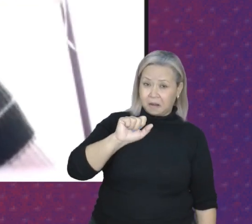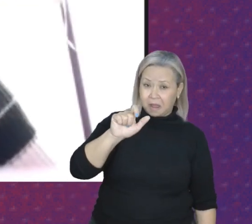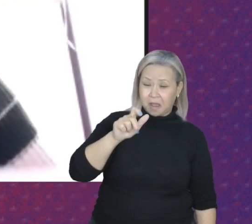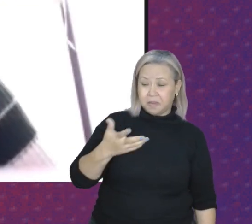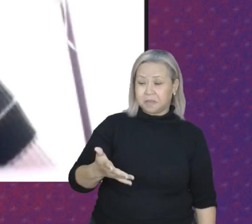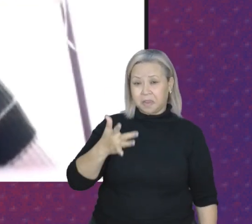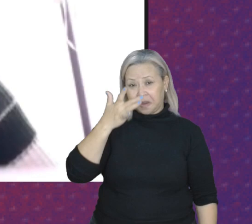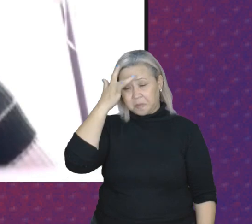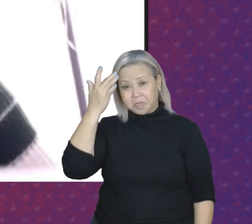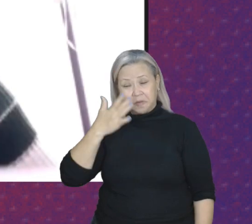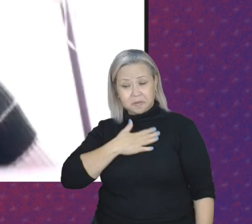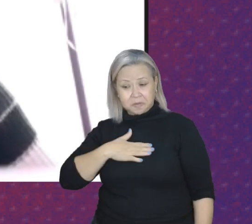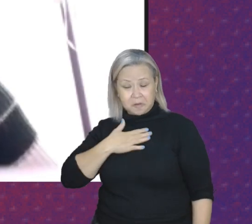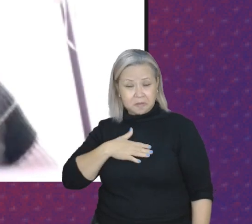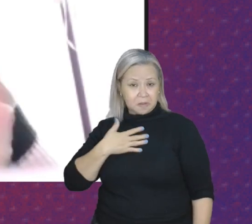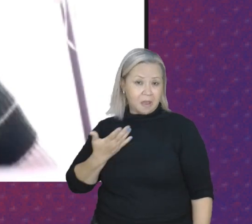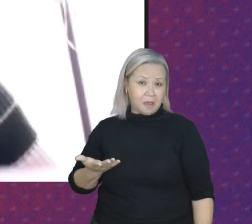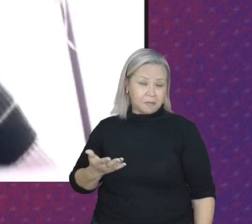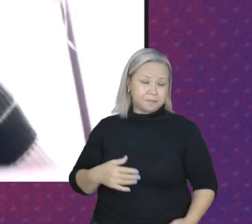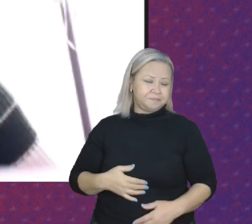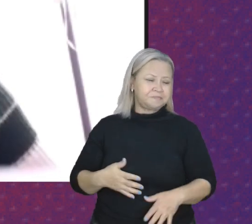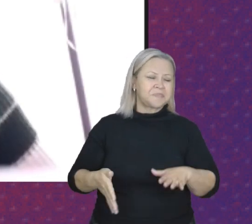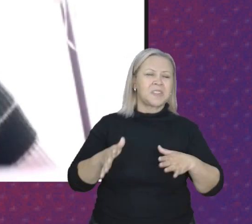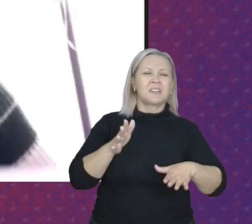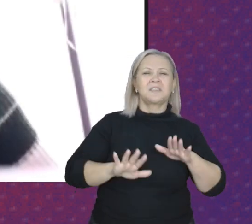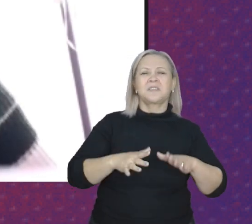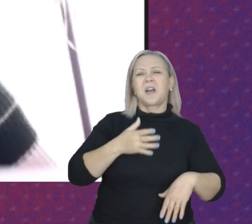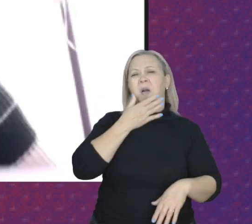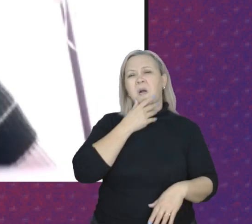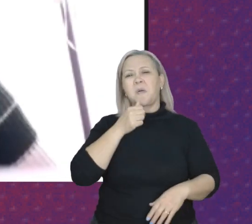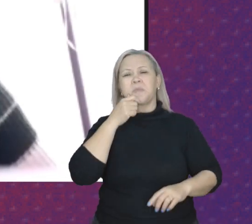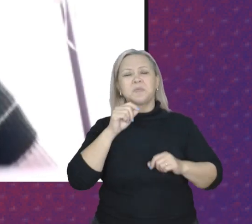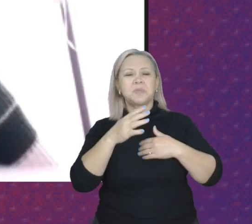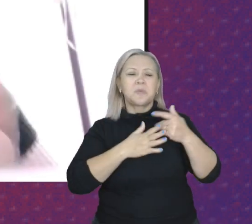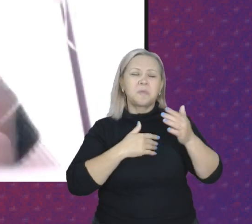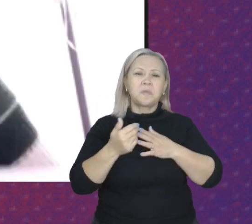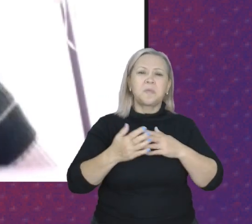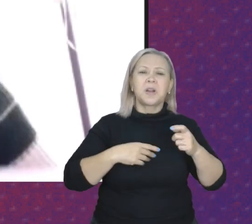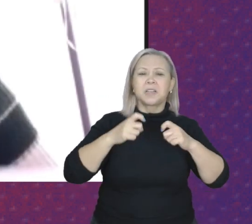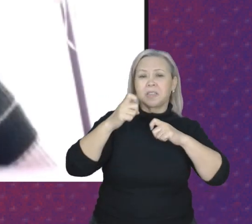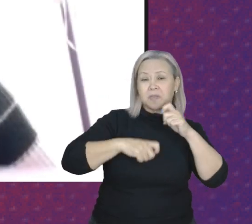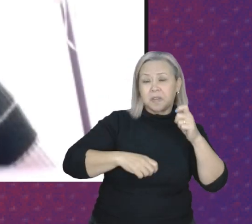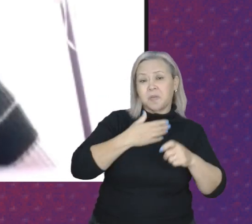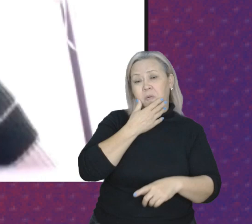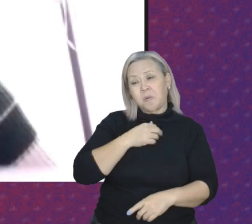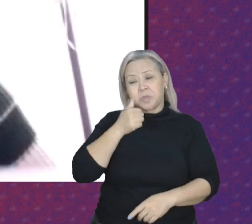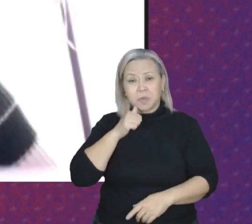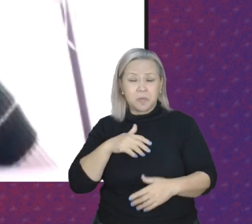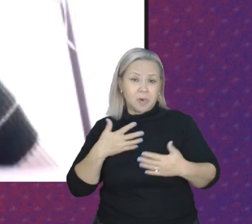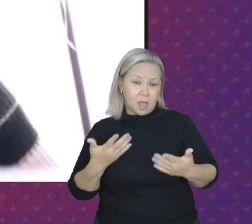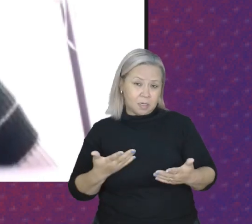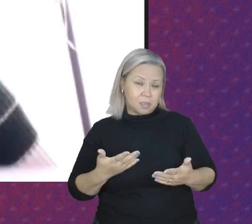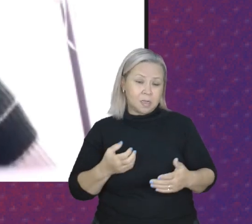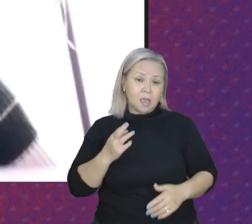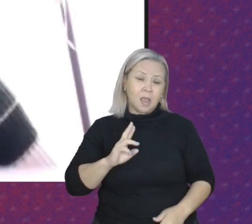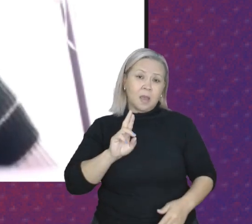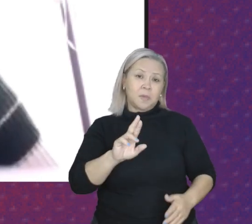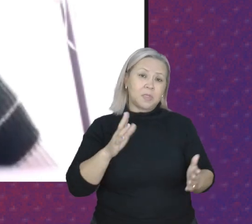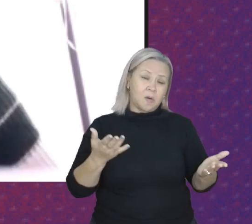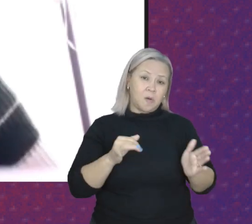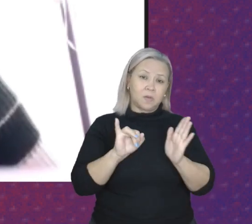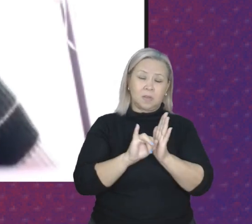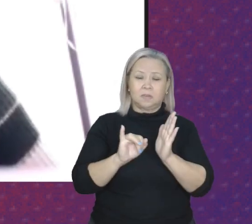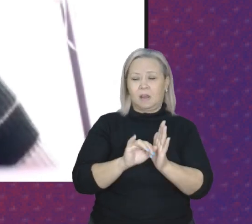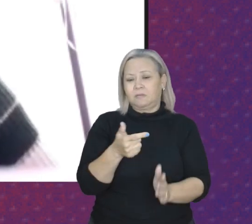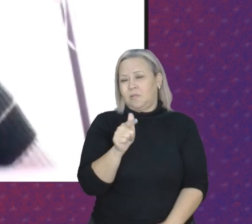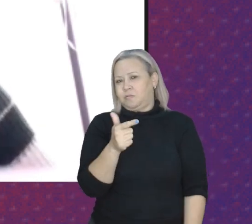simpatizar muitas vezes eram homens e mulheres com práticas sexuais com homens e mulheres, em que a representação identitária não